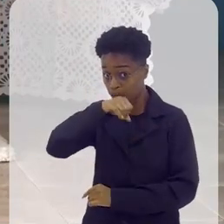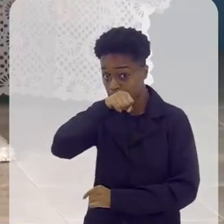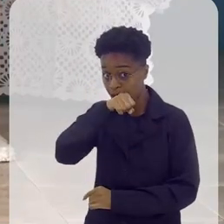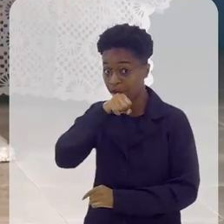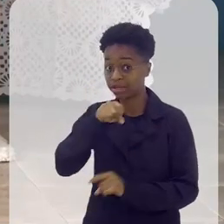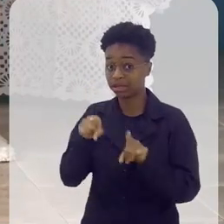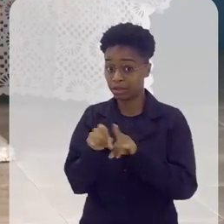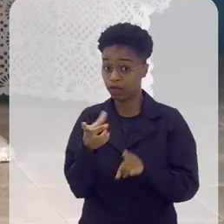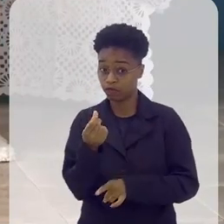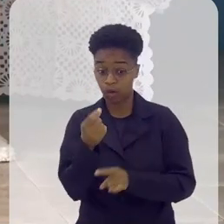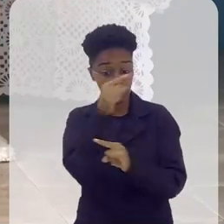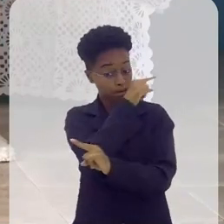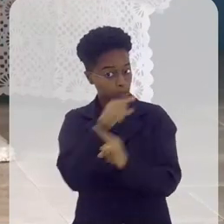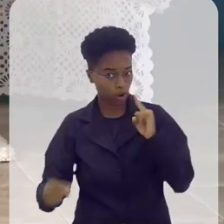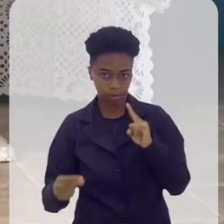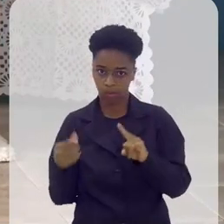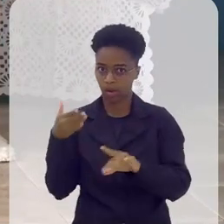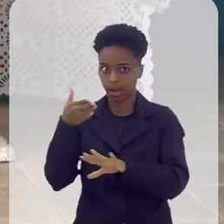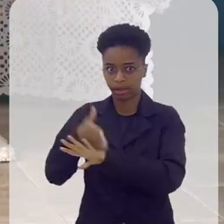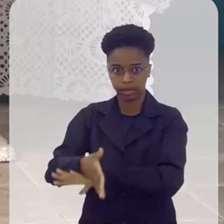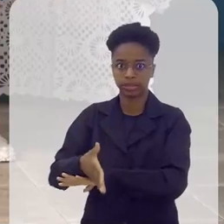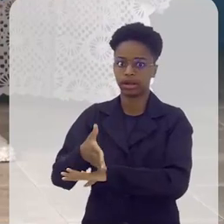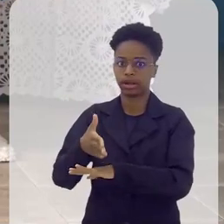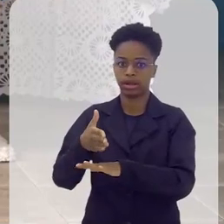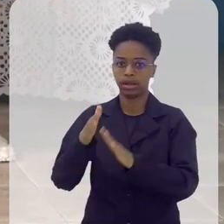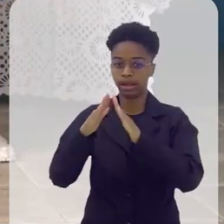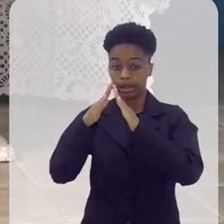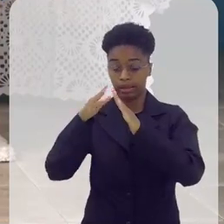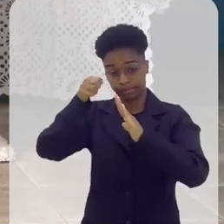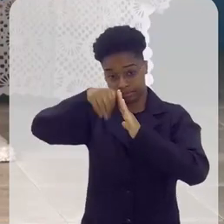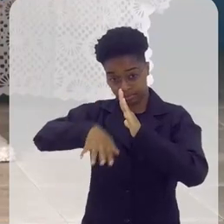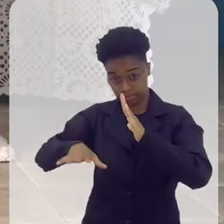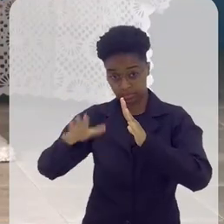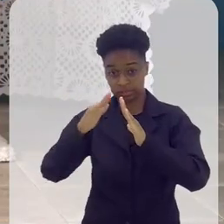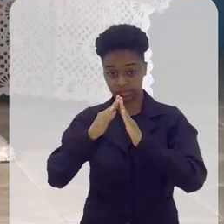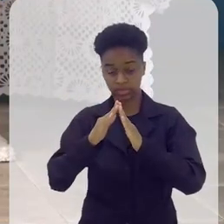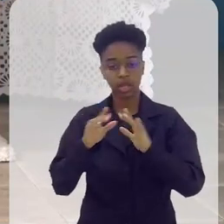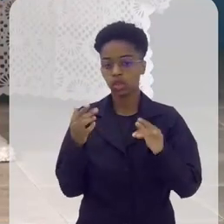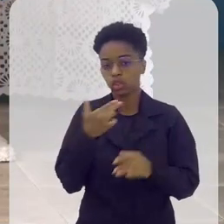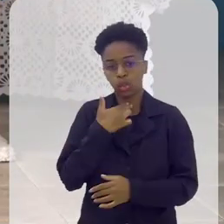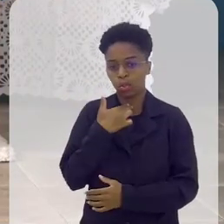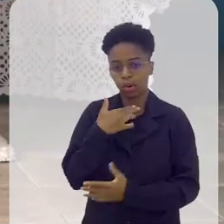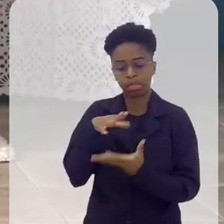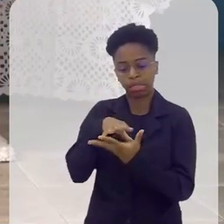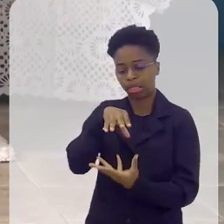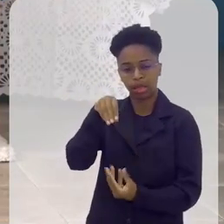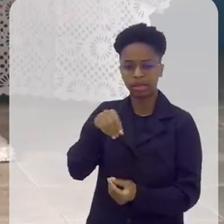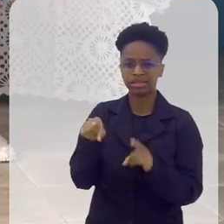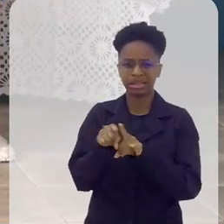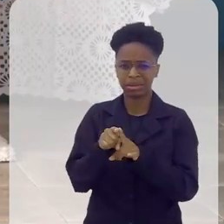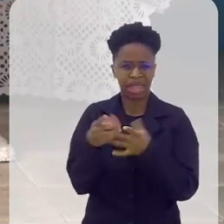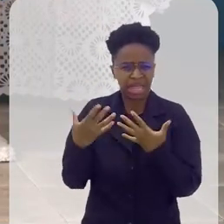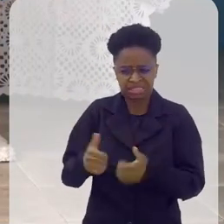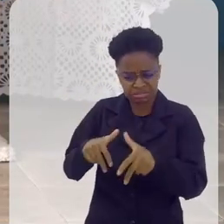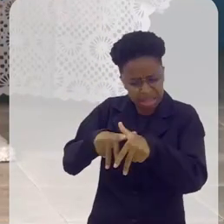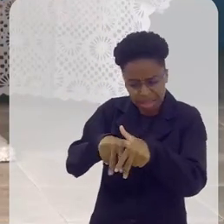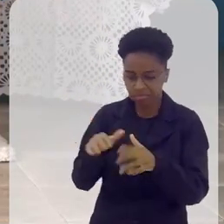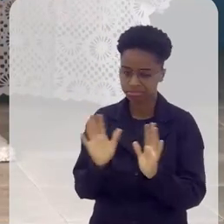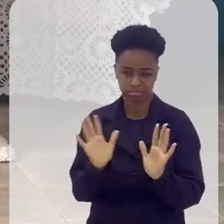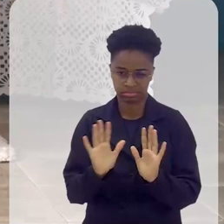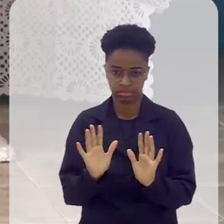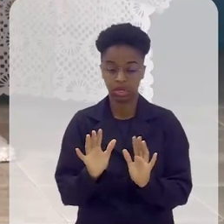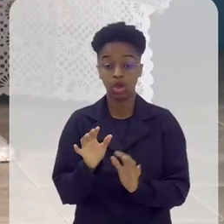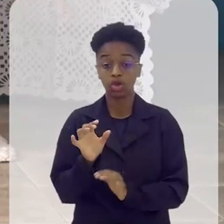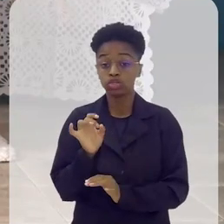meu pai e pela minha mãe, frequentar terreiros. Ela não poderia desenvolver essa mediunidade e baixar santos em terreiros, nada